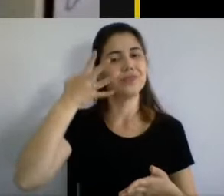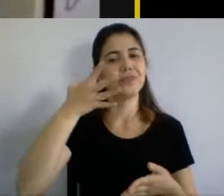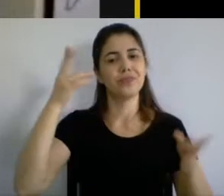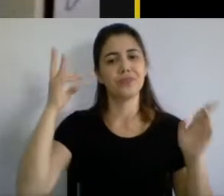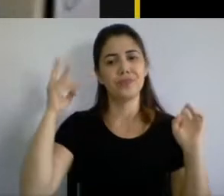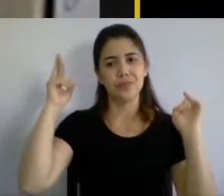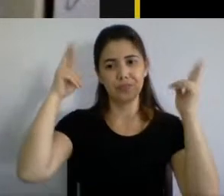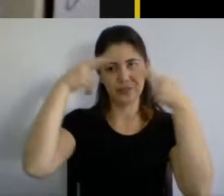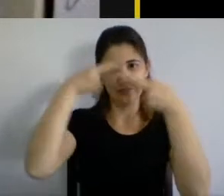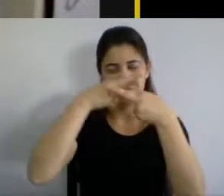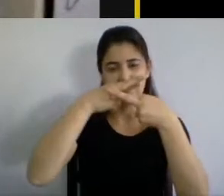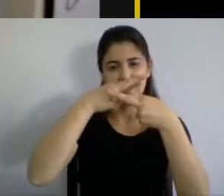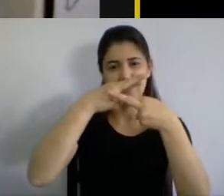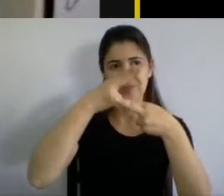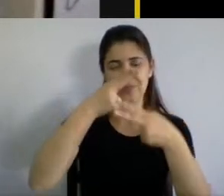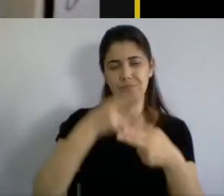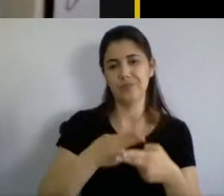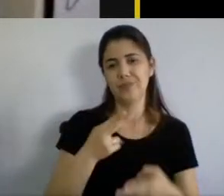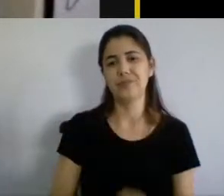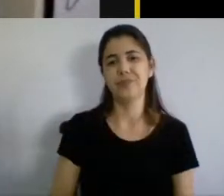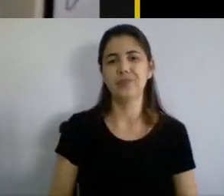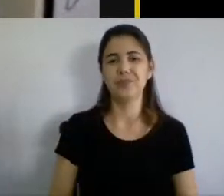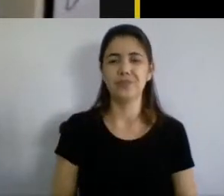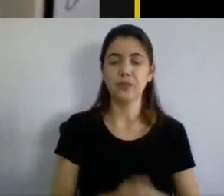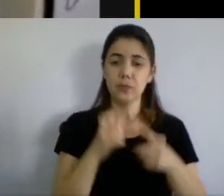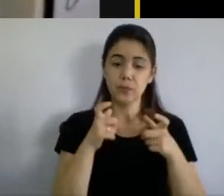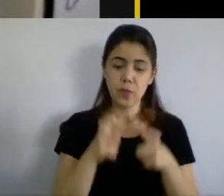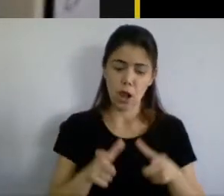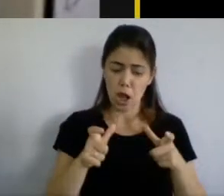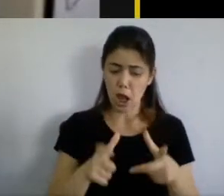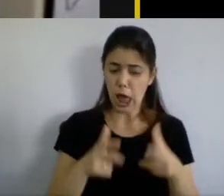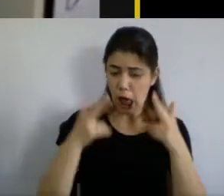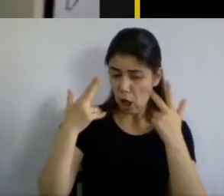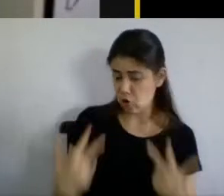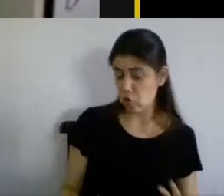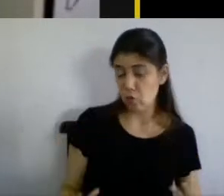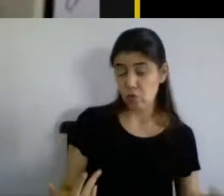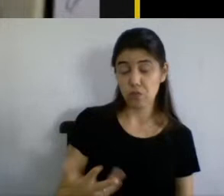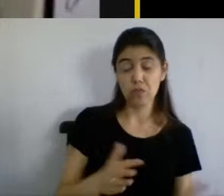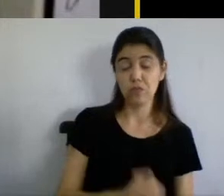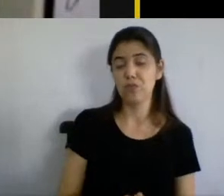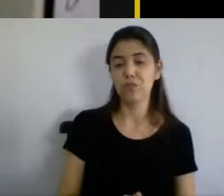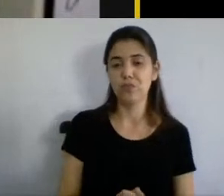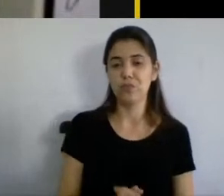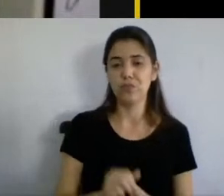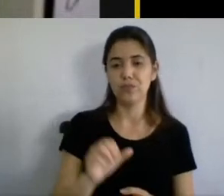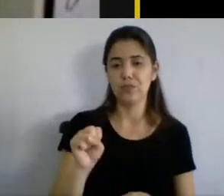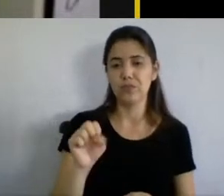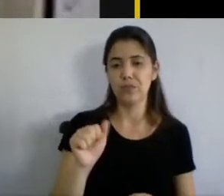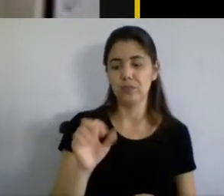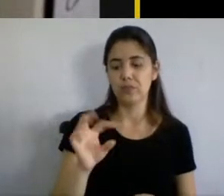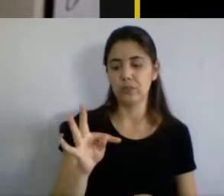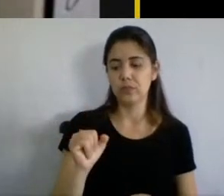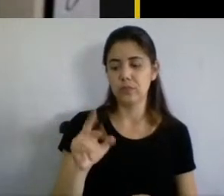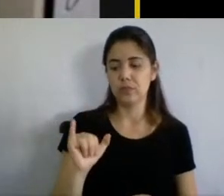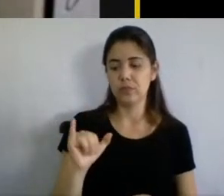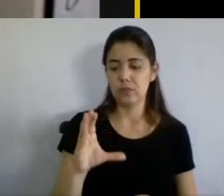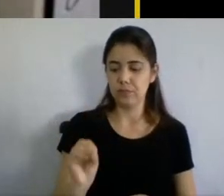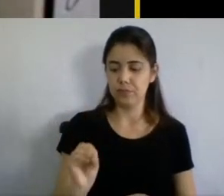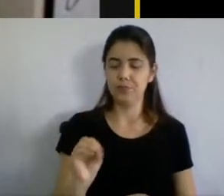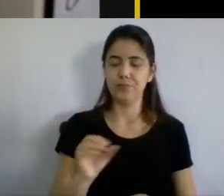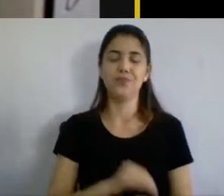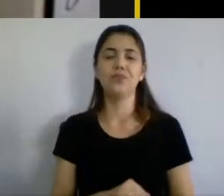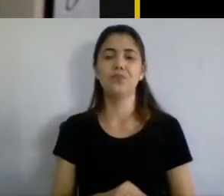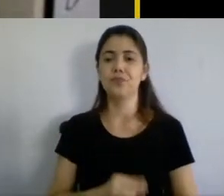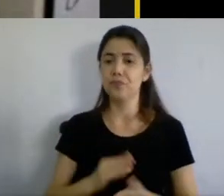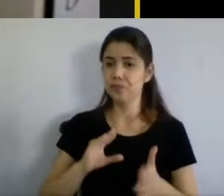lugares comuns satíricos, cômicos, em que a gente encontra expostos pelo Quintiliano a sistematização